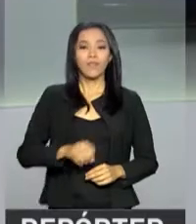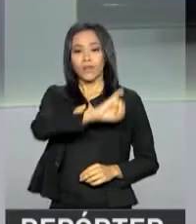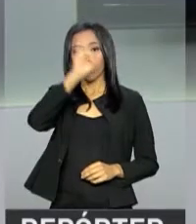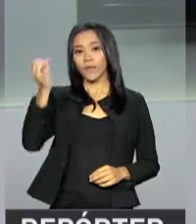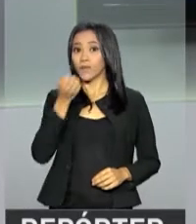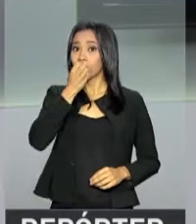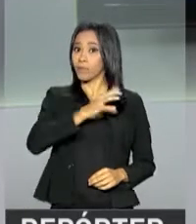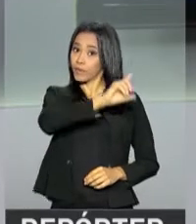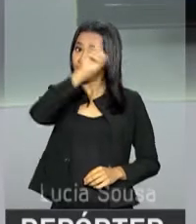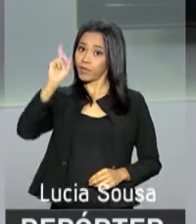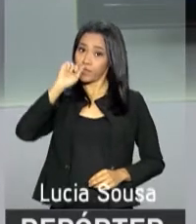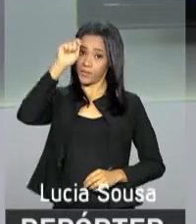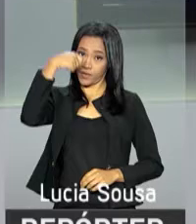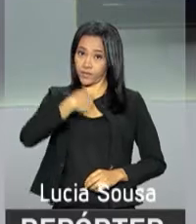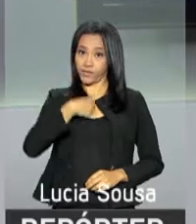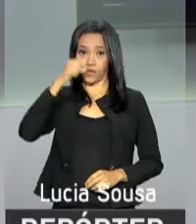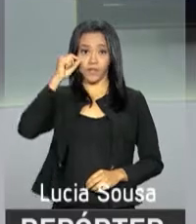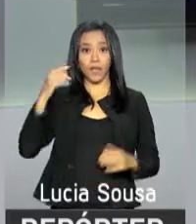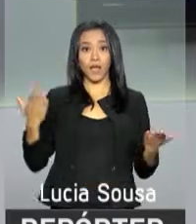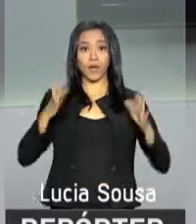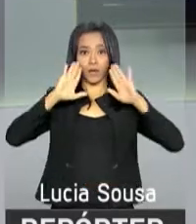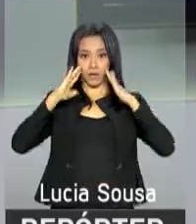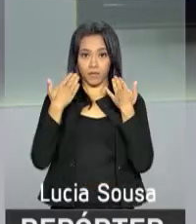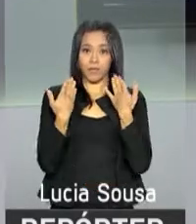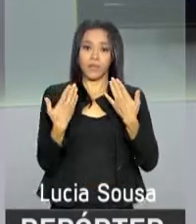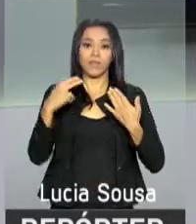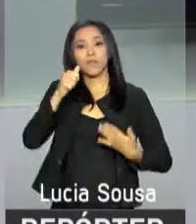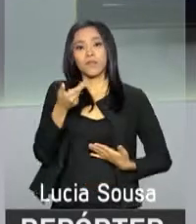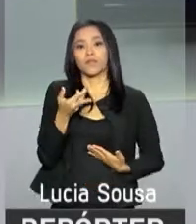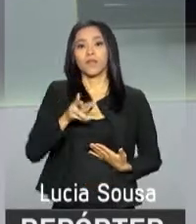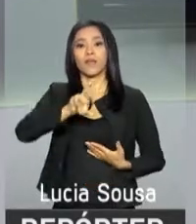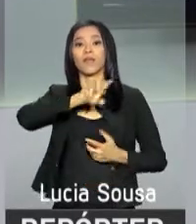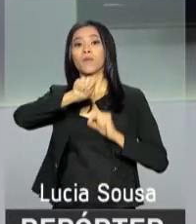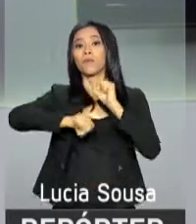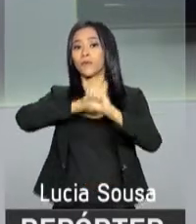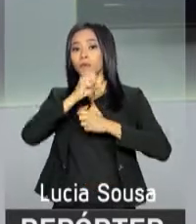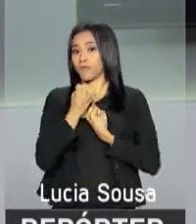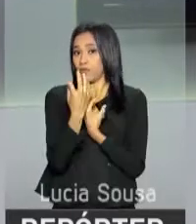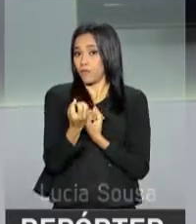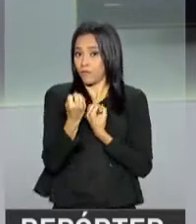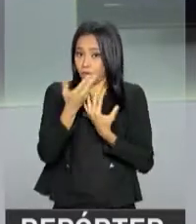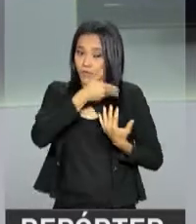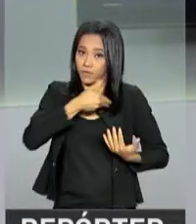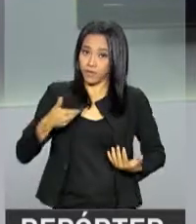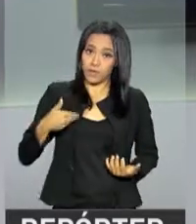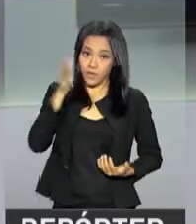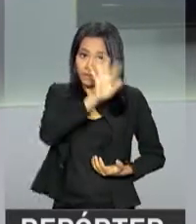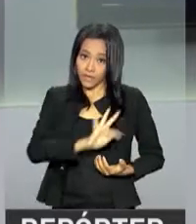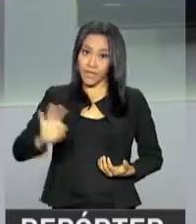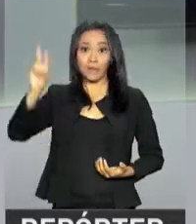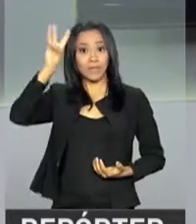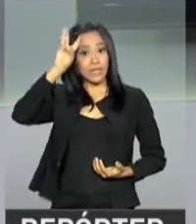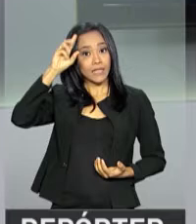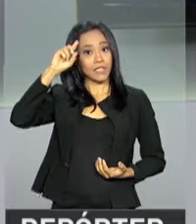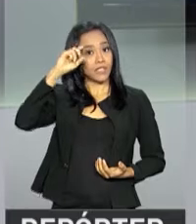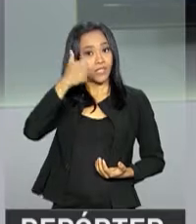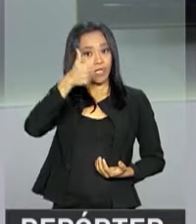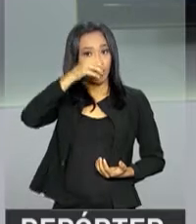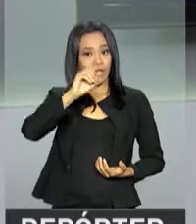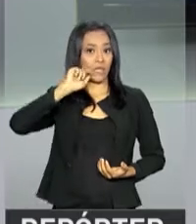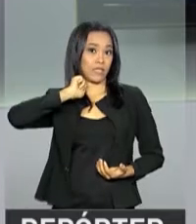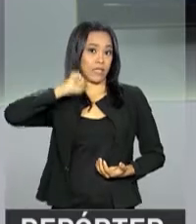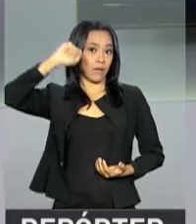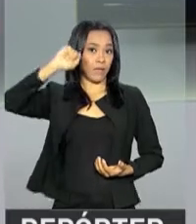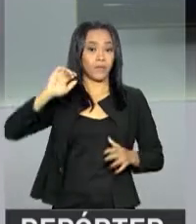Olá, bom dia. Eu sou Thaisa Dias e estamos no ar com o repórter NBR e as notícias do governo federal desta terça-feira, 10 de abril.